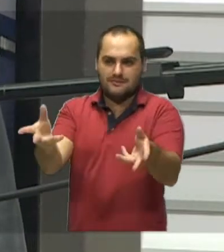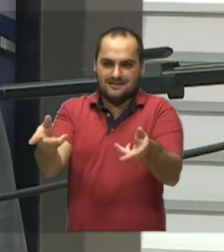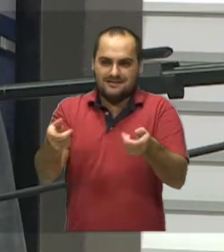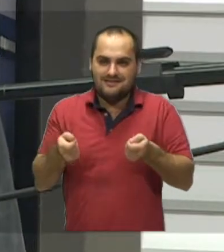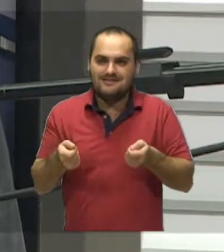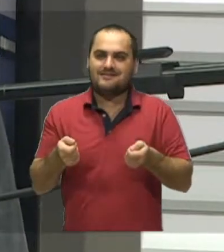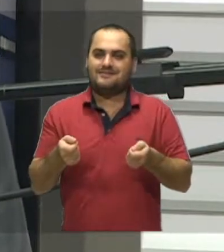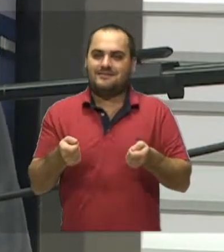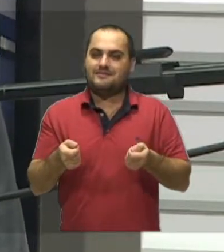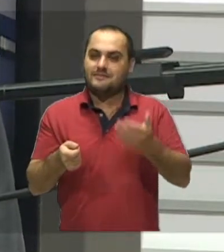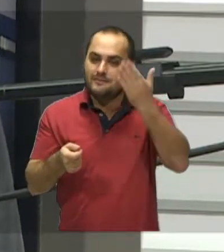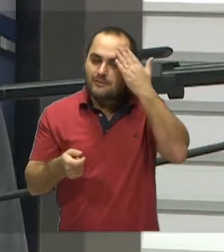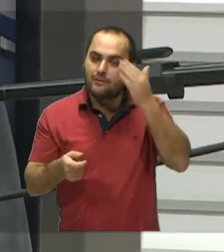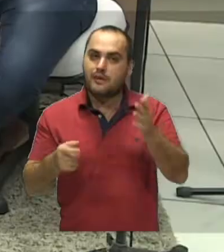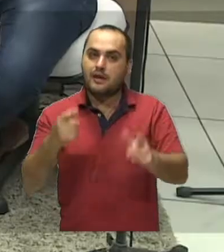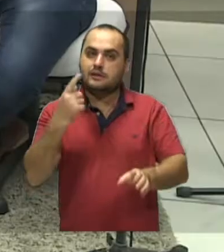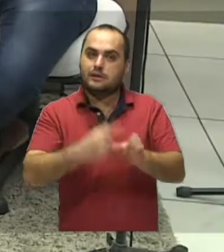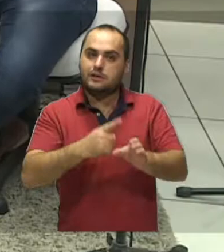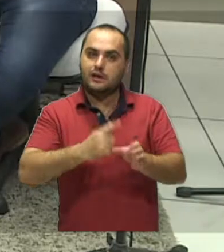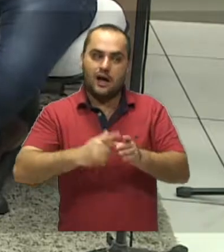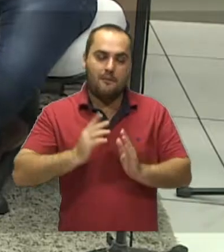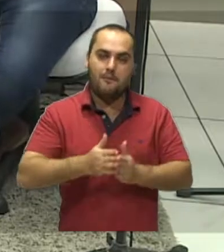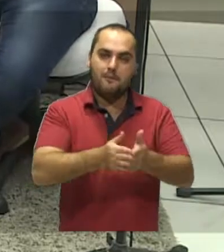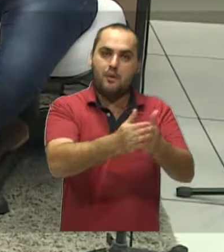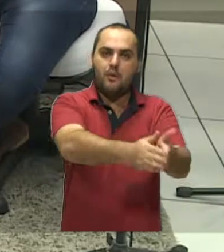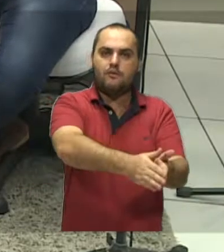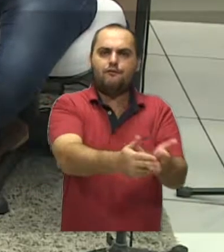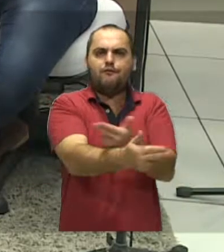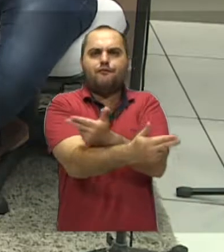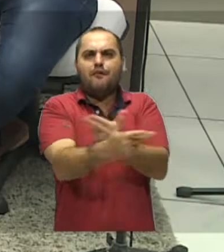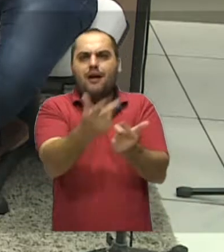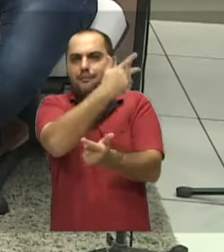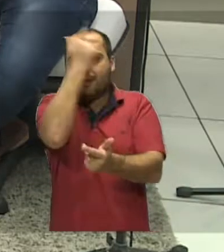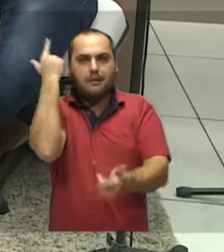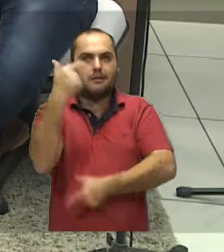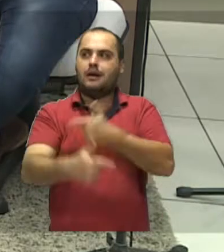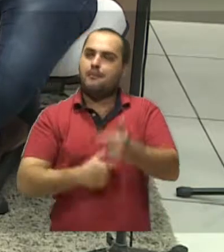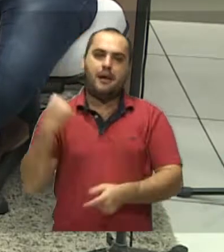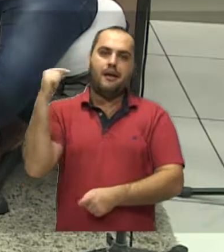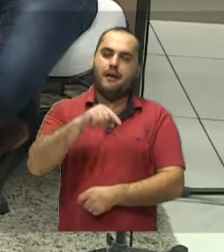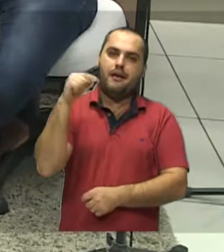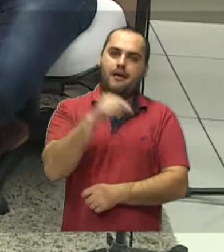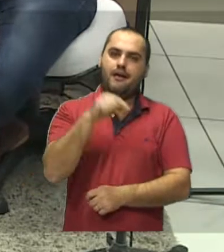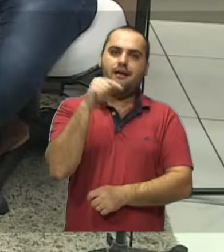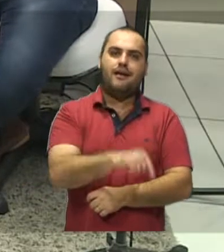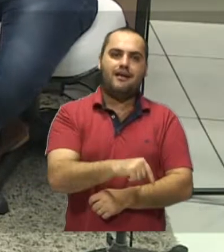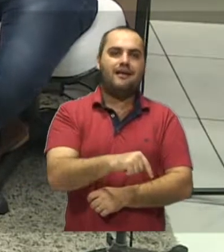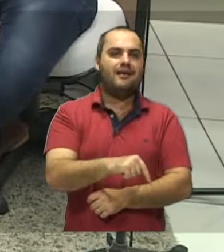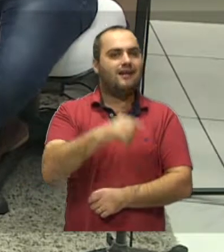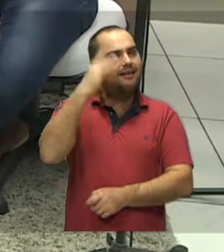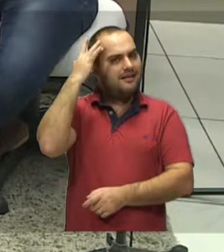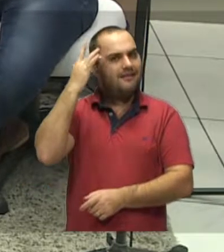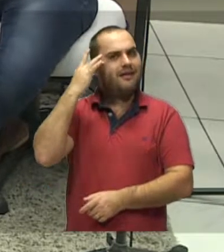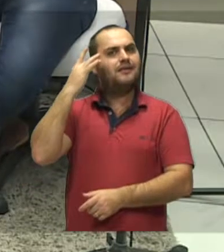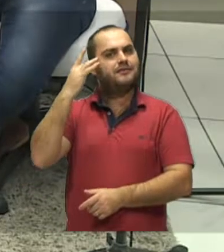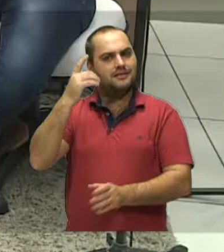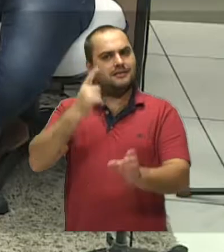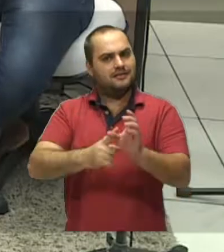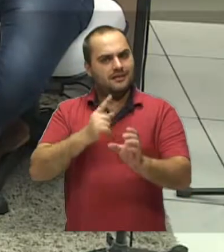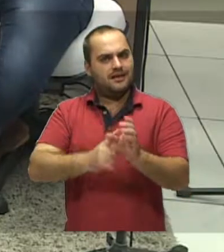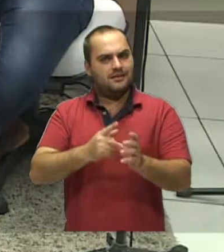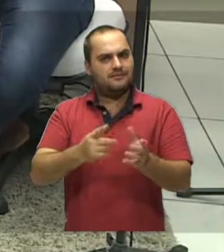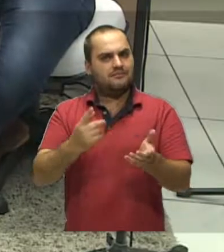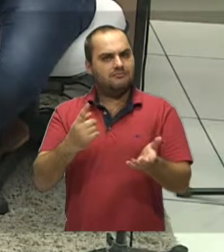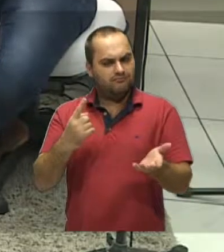cidade portuária, vem muita gente trabalhar aqui de outros lugares e a cidade acho que assumiu um pouco essa coisa de acolher. Eu, pelo menos, me senti